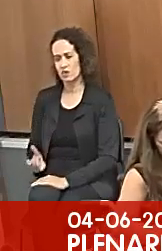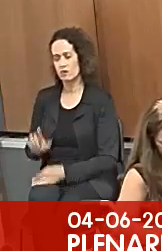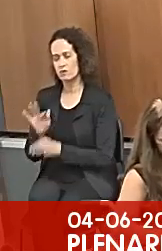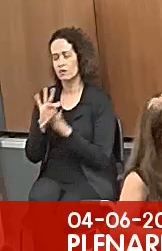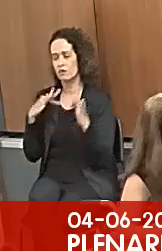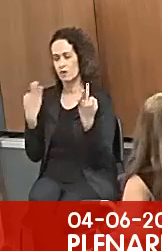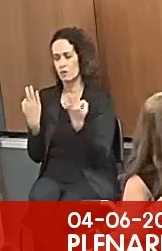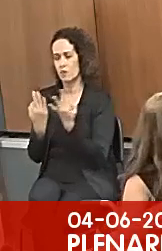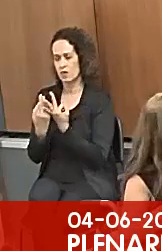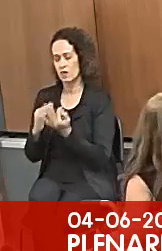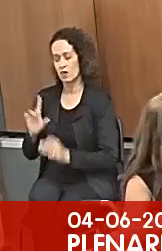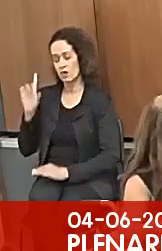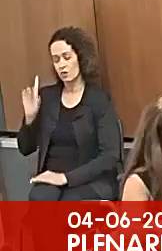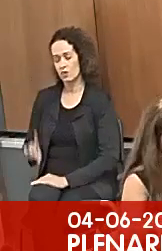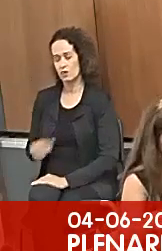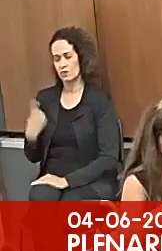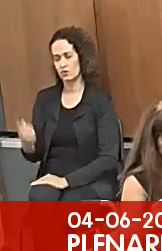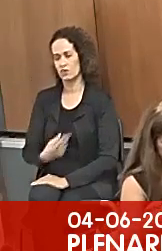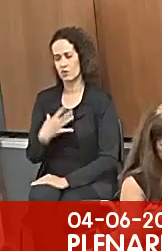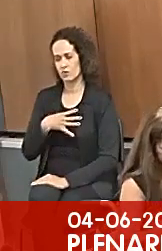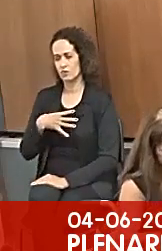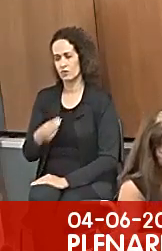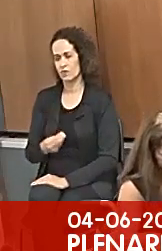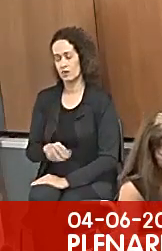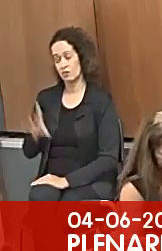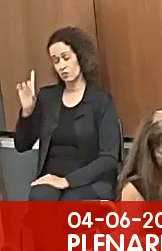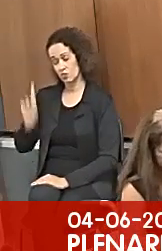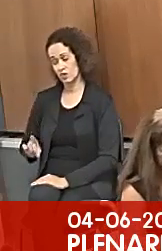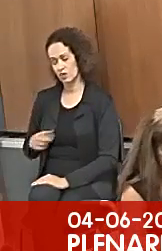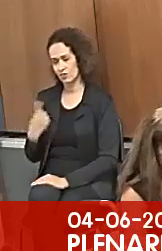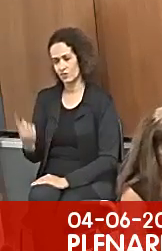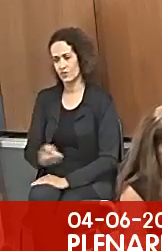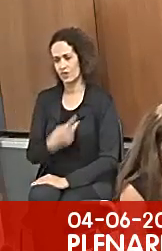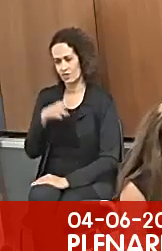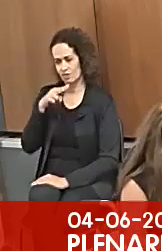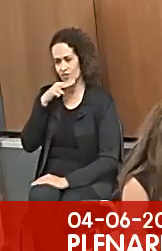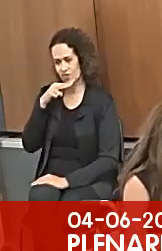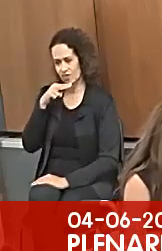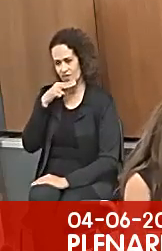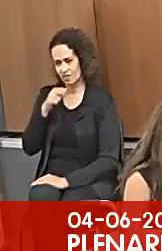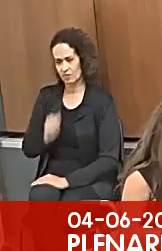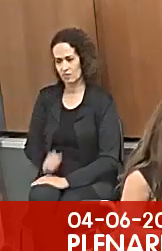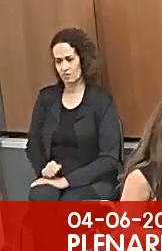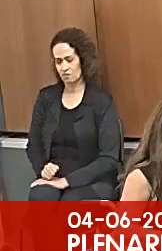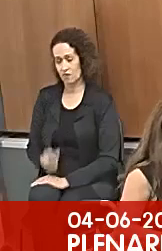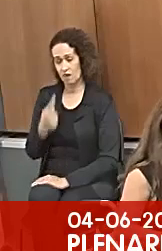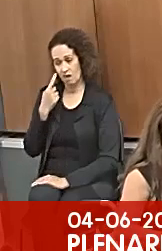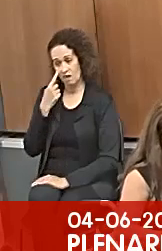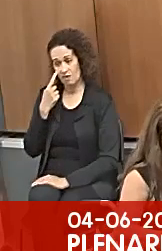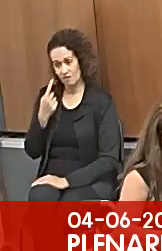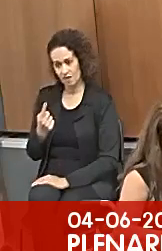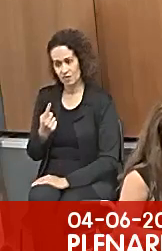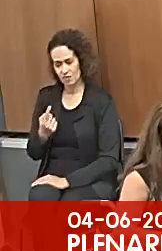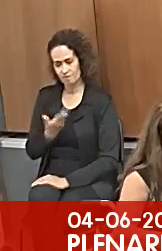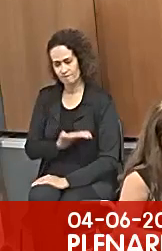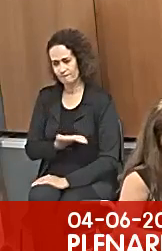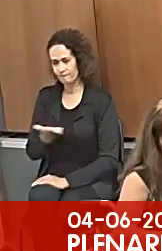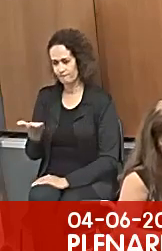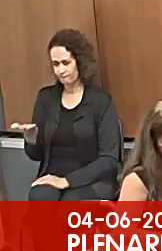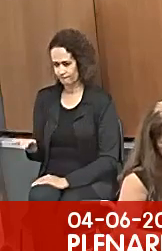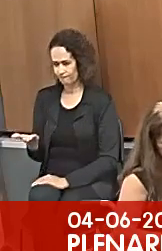família, direito dos nossos filhos, dos nossos netos. Então, quando vejo isso aqui, essa